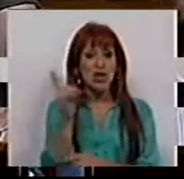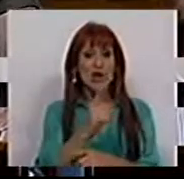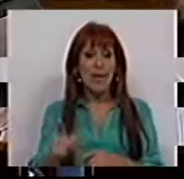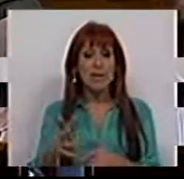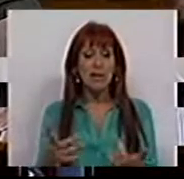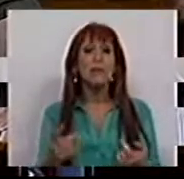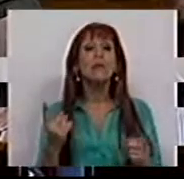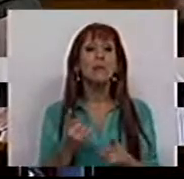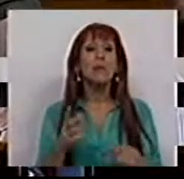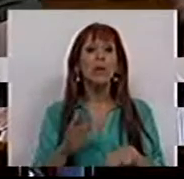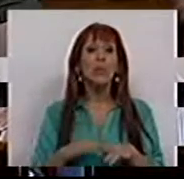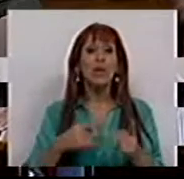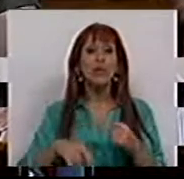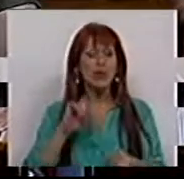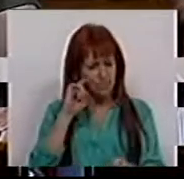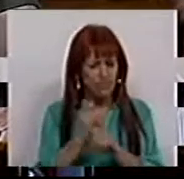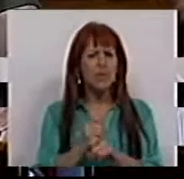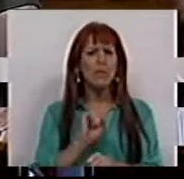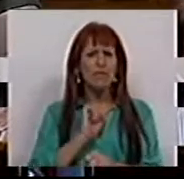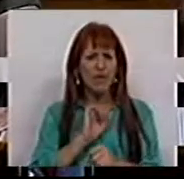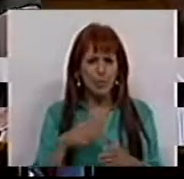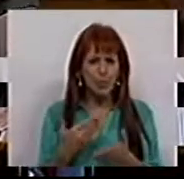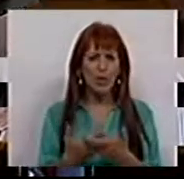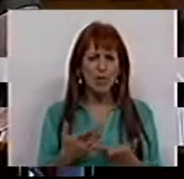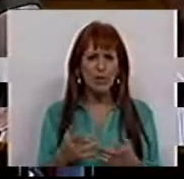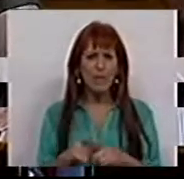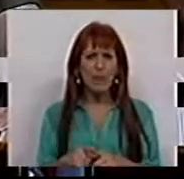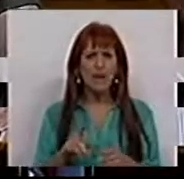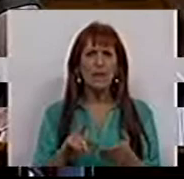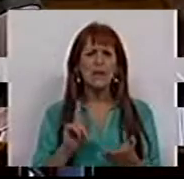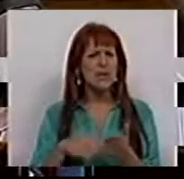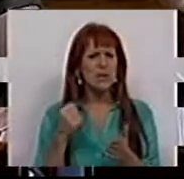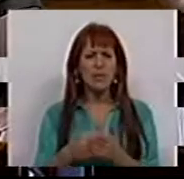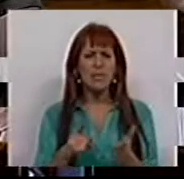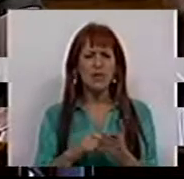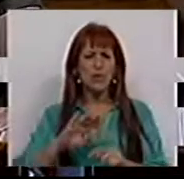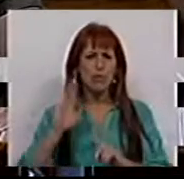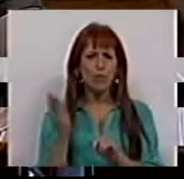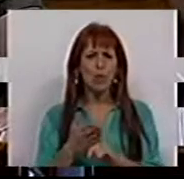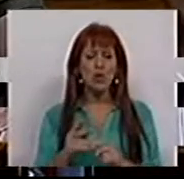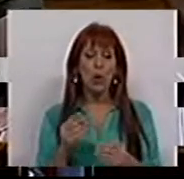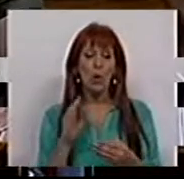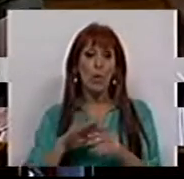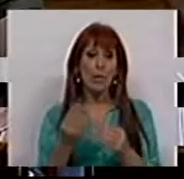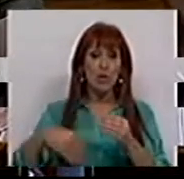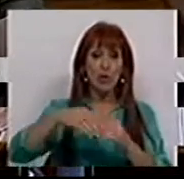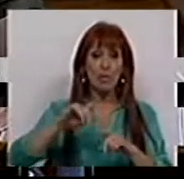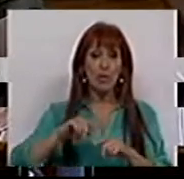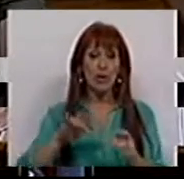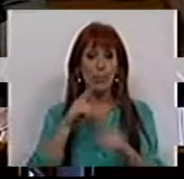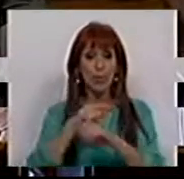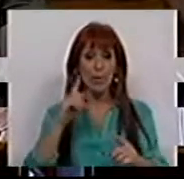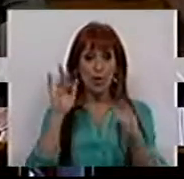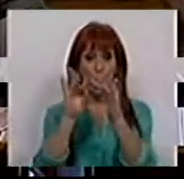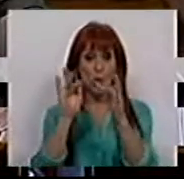exceção, pelo que nós insistiremos na nossa proposta, sempre que for decretada a medida de coação ou pena acessória de proibição de